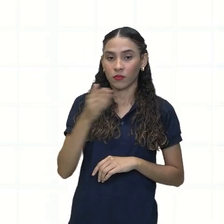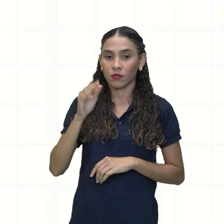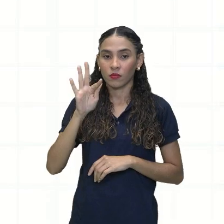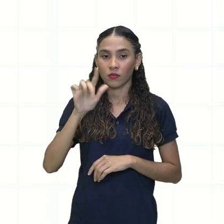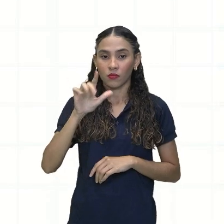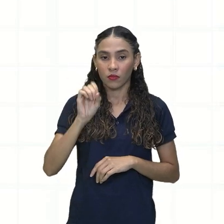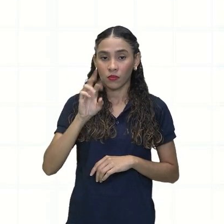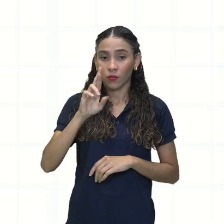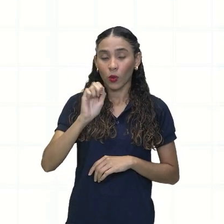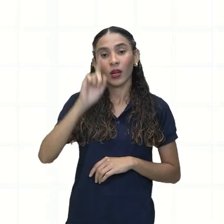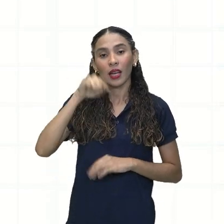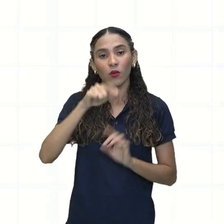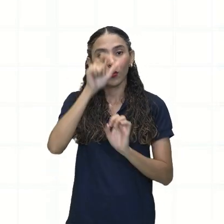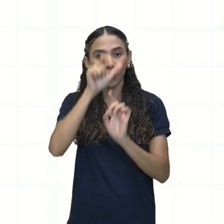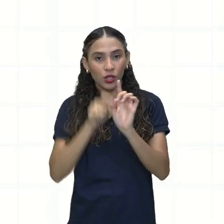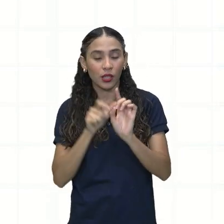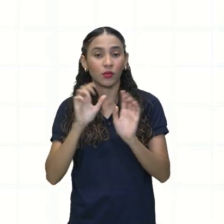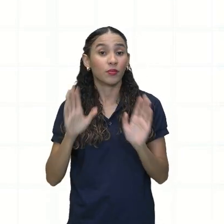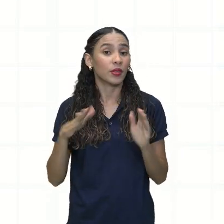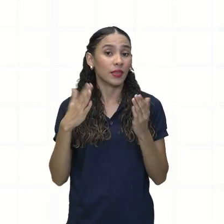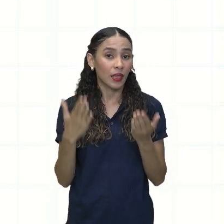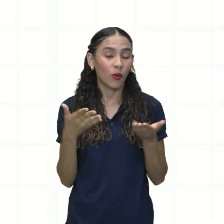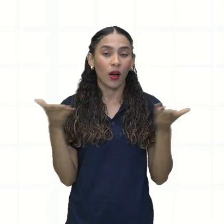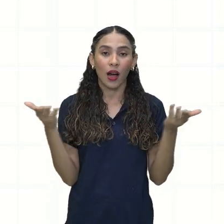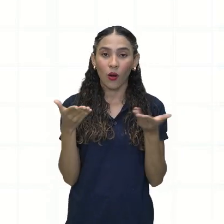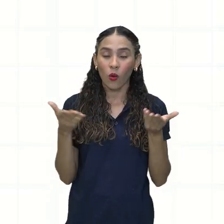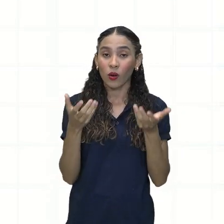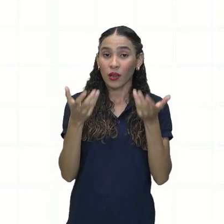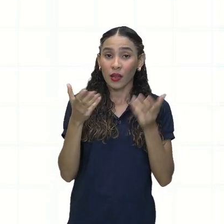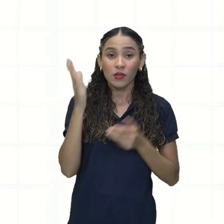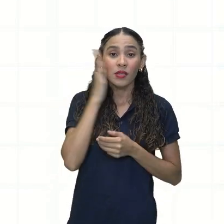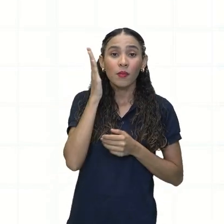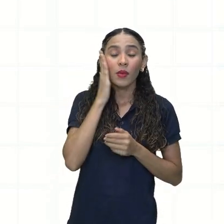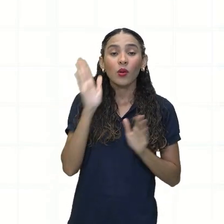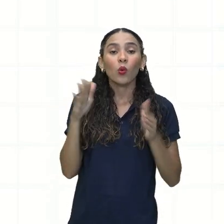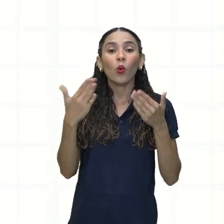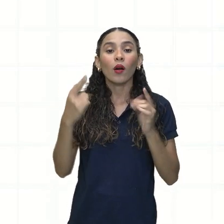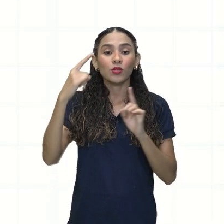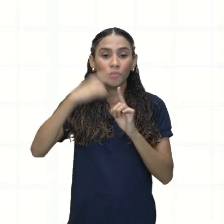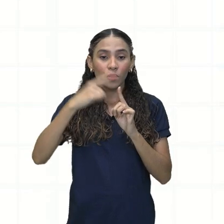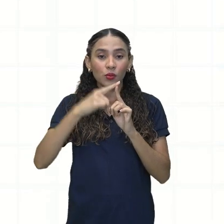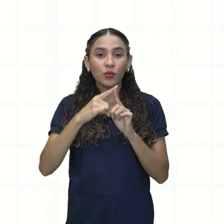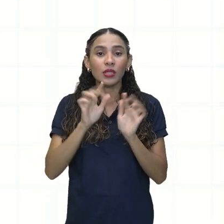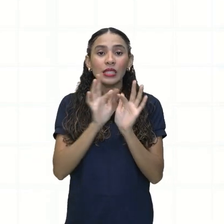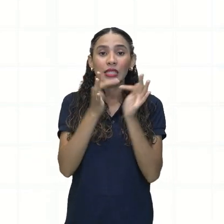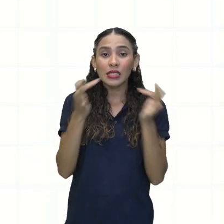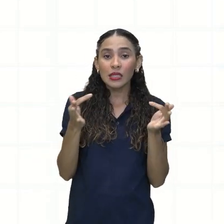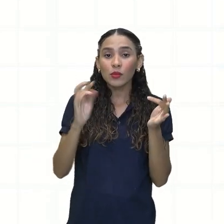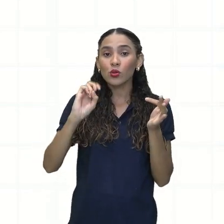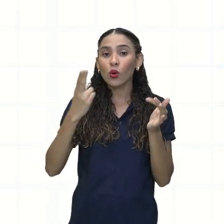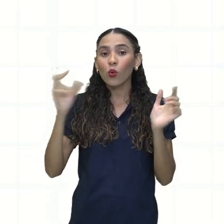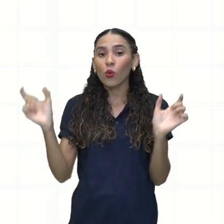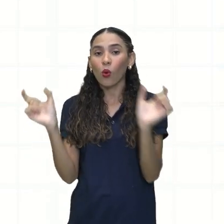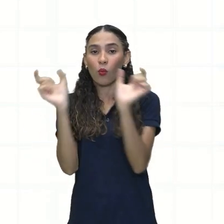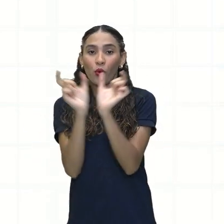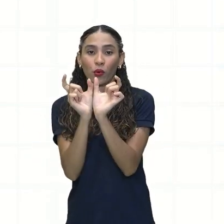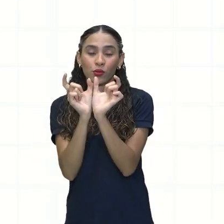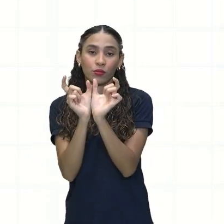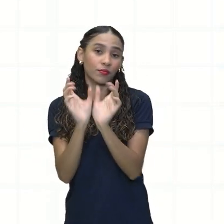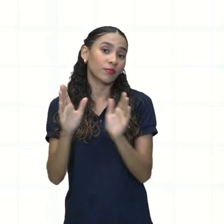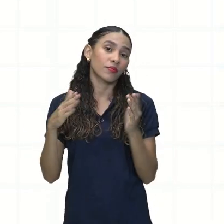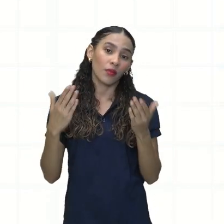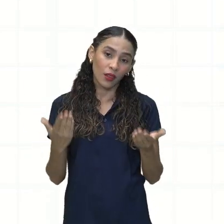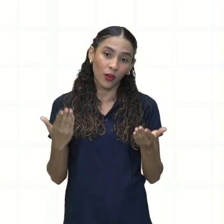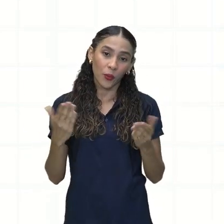oração. E aí, gente? Agora eu quero saber de que tipo é esse sujeito. É simples ou é composto?